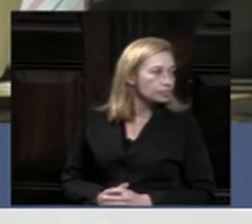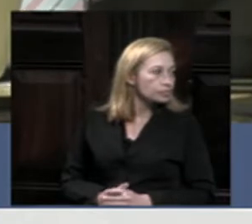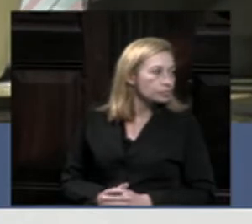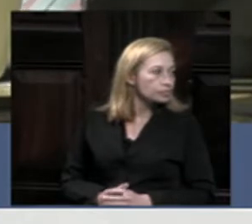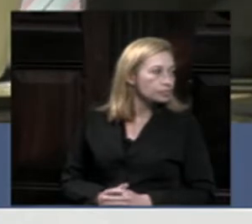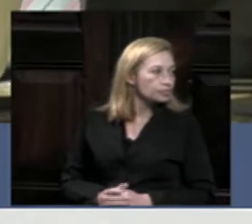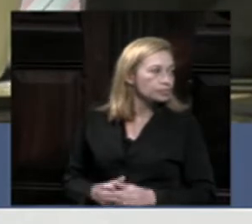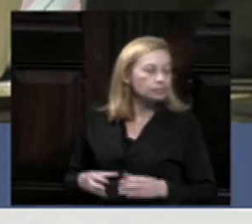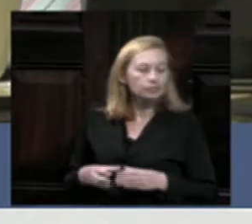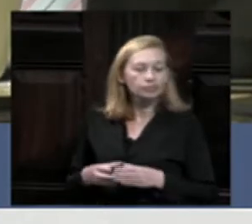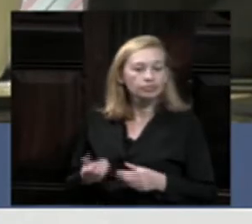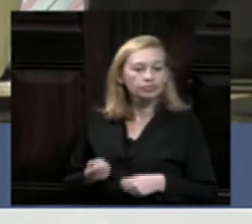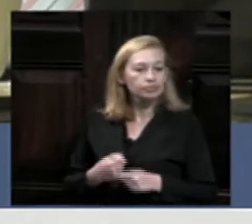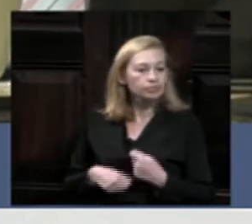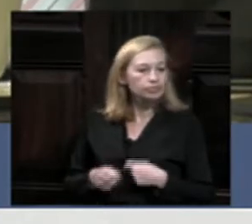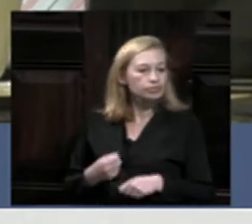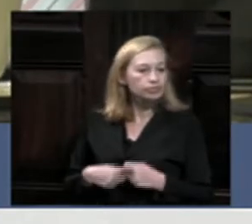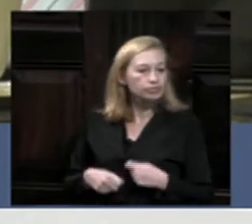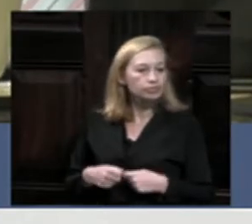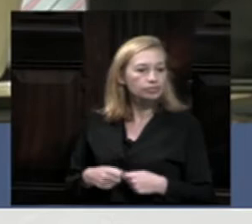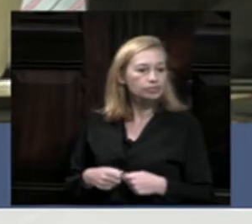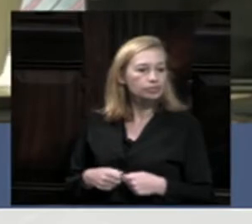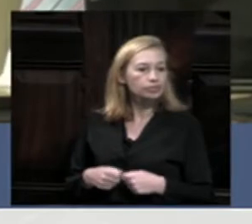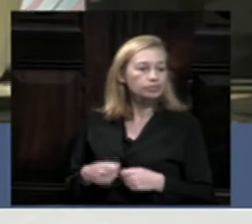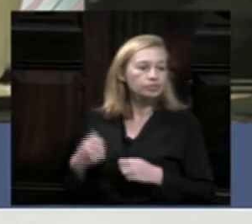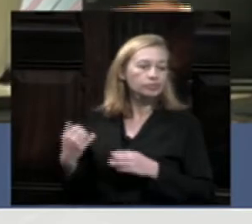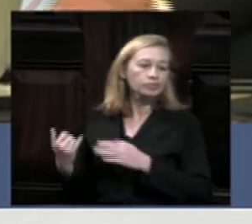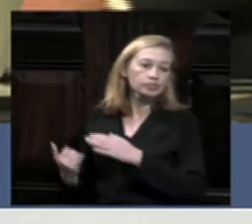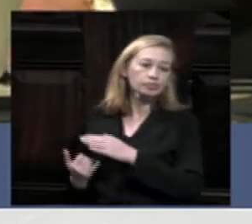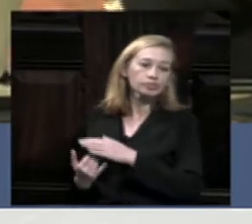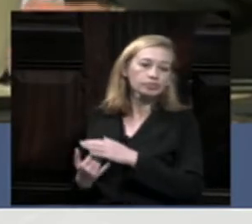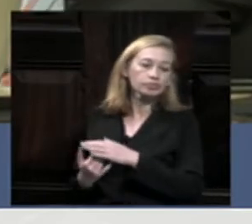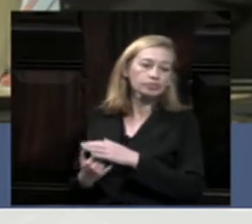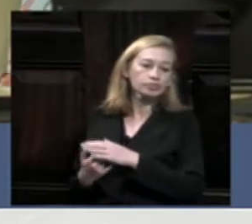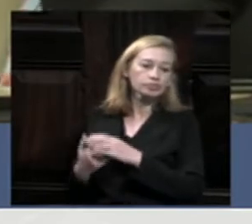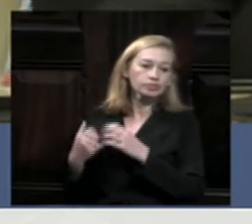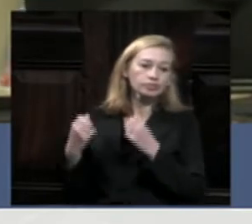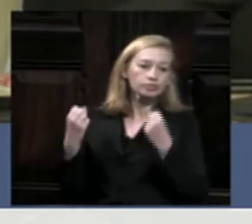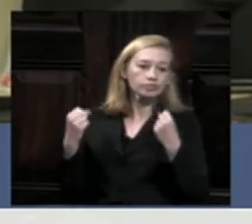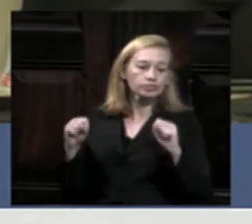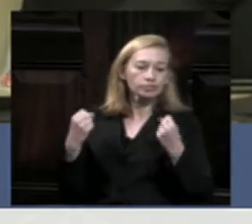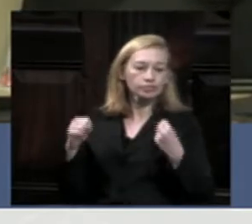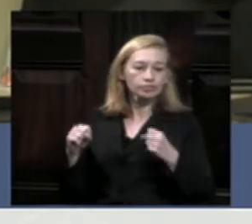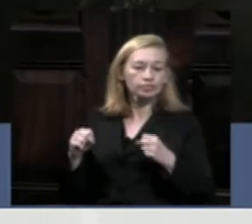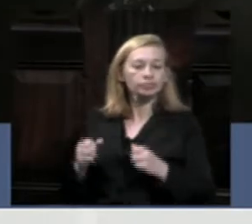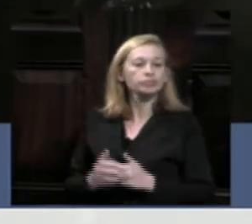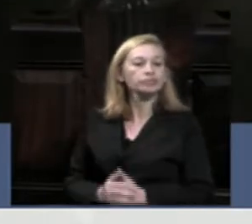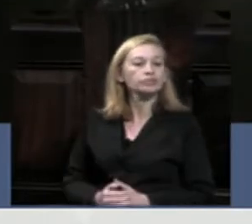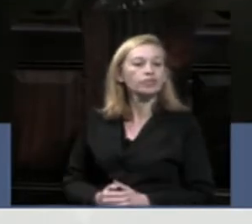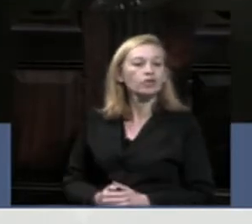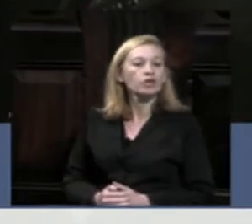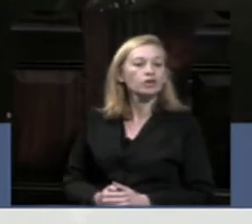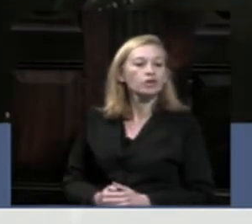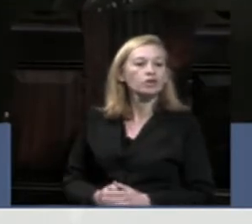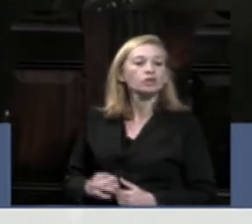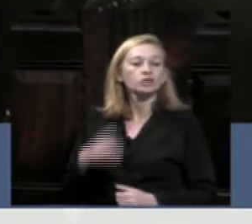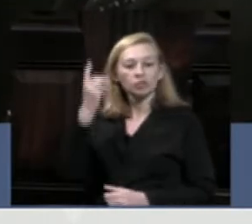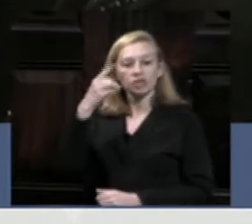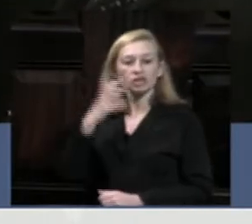Economia, Indústria e Comércio, deputado Valdeir Carneiro. Bom, senhor presidente, o deputado Carlos